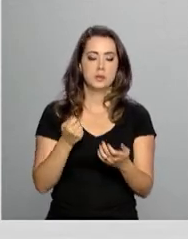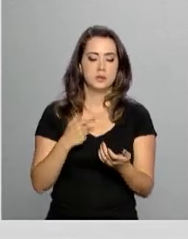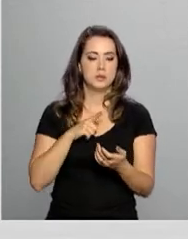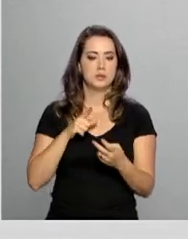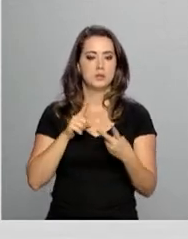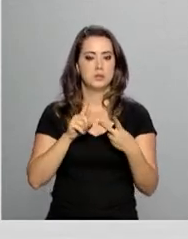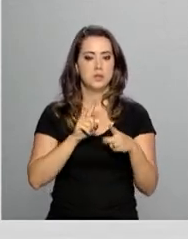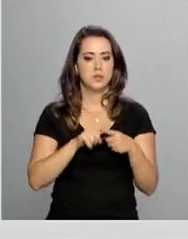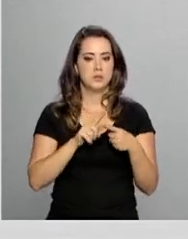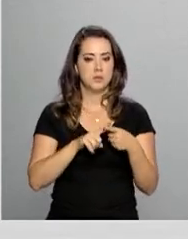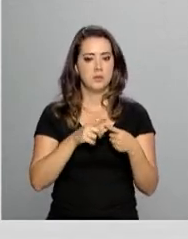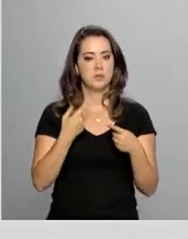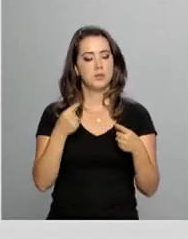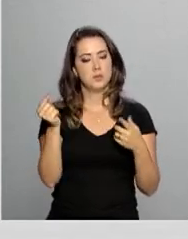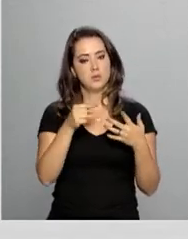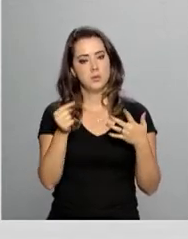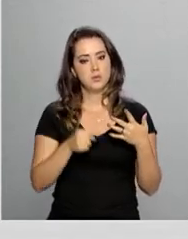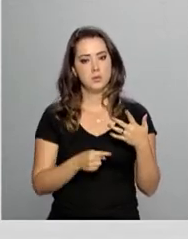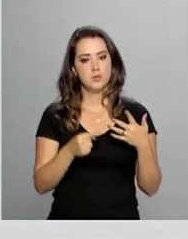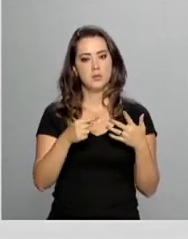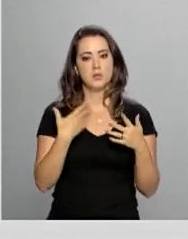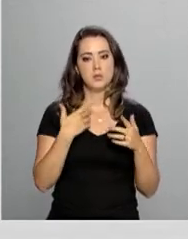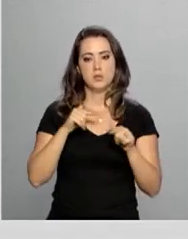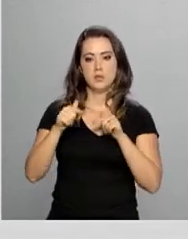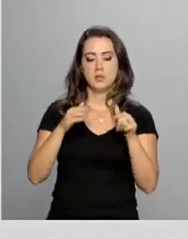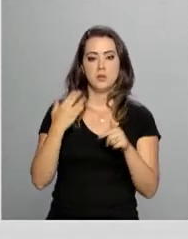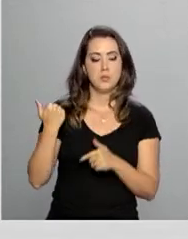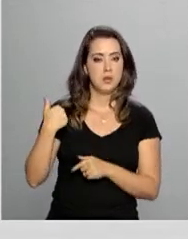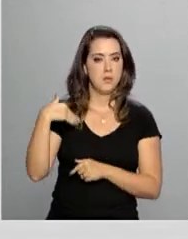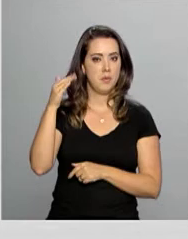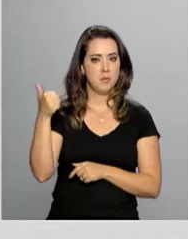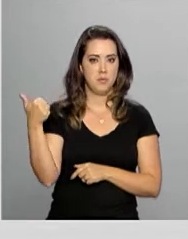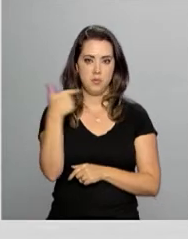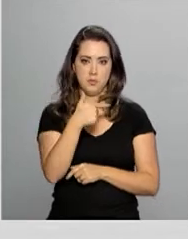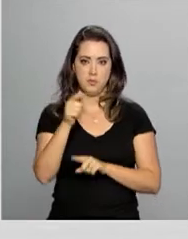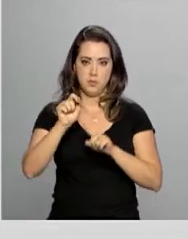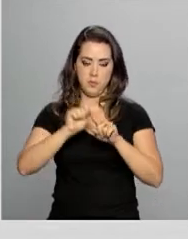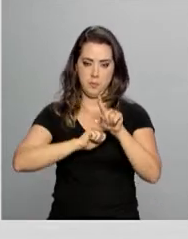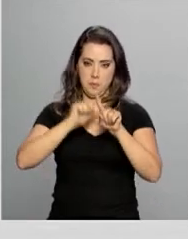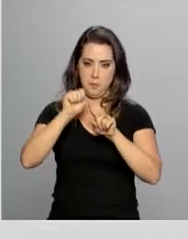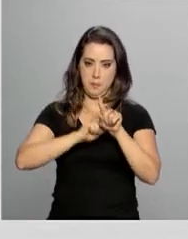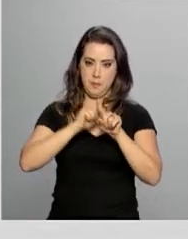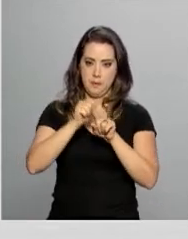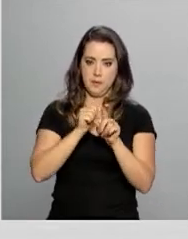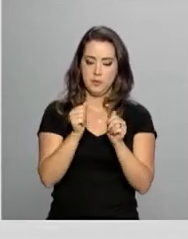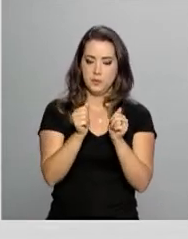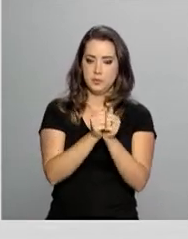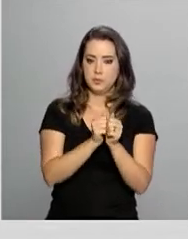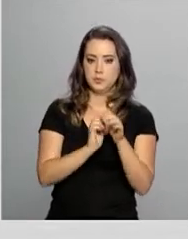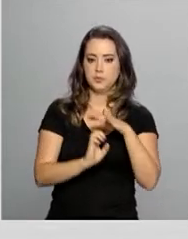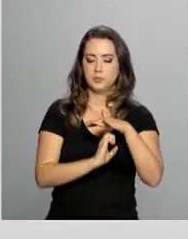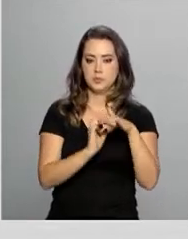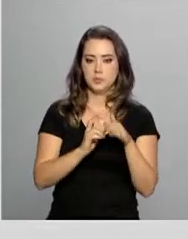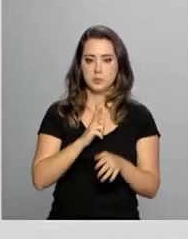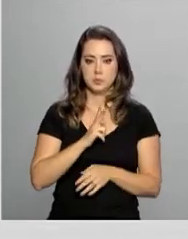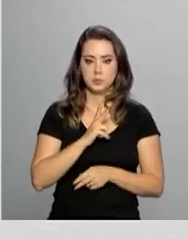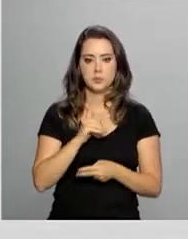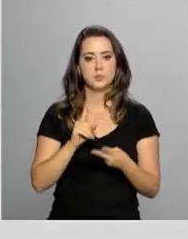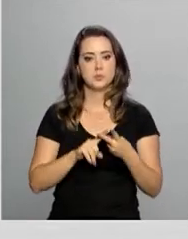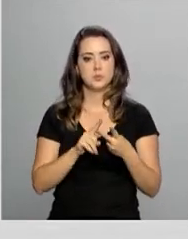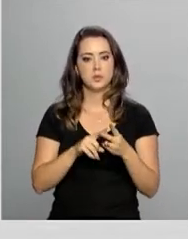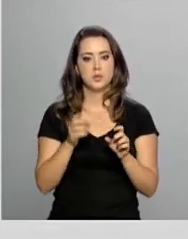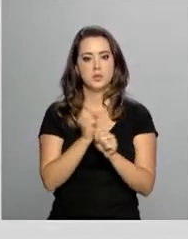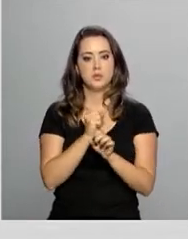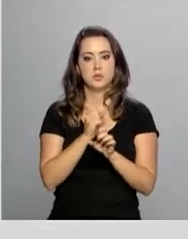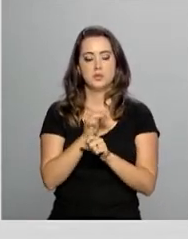ter, entre outros requisitos, vínculo empregatício de, no mínimo, 12 meses junto à empresa do setor privado, além de